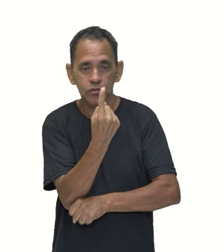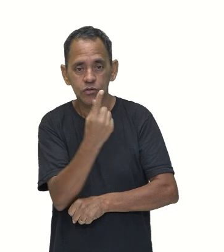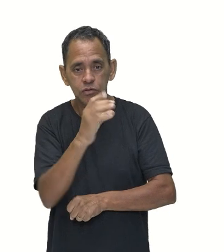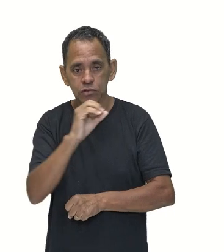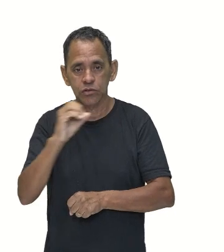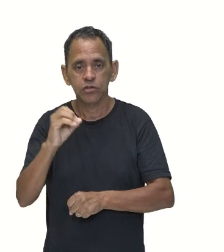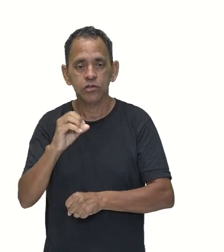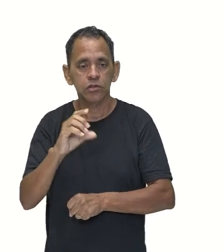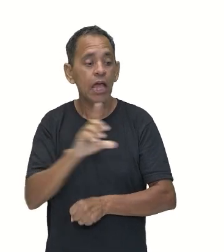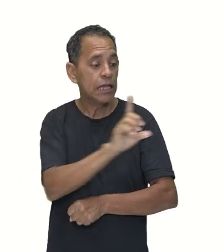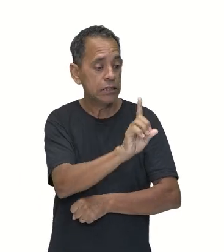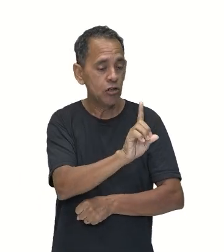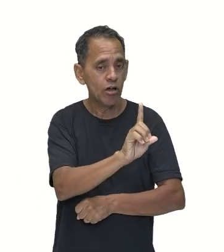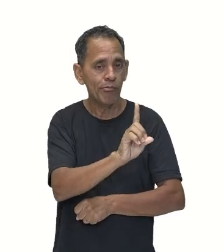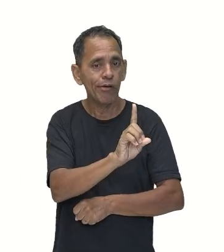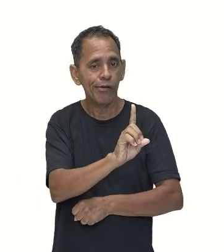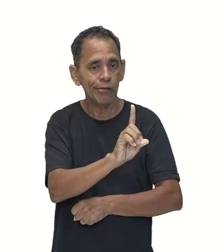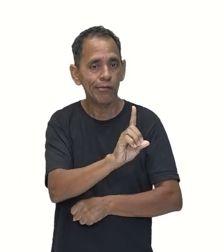deslocamento